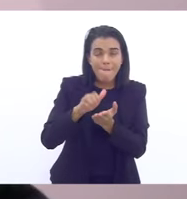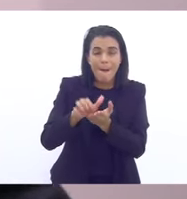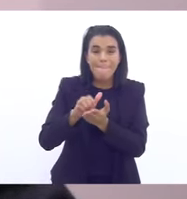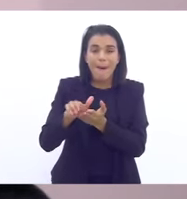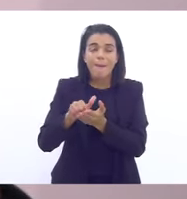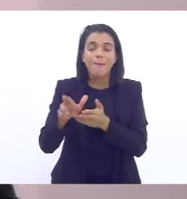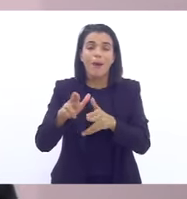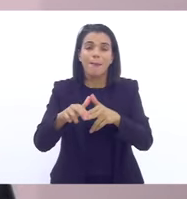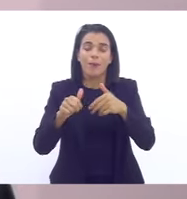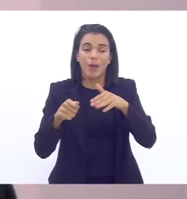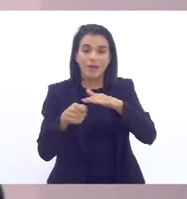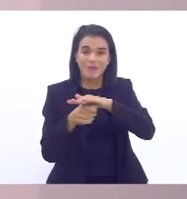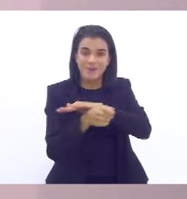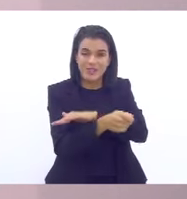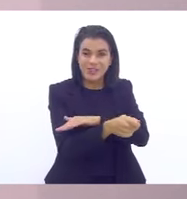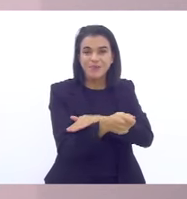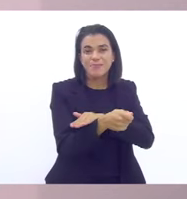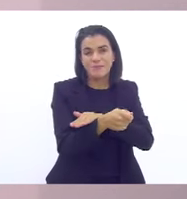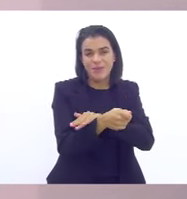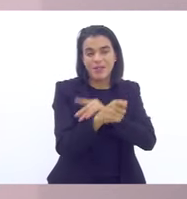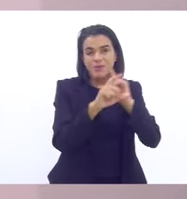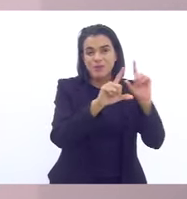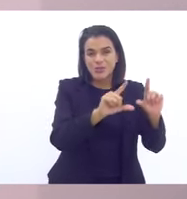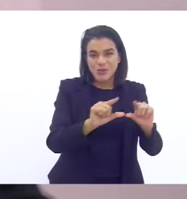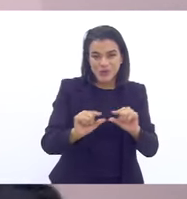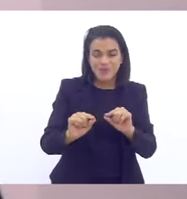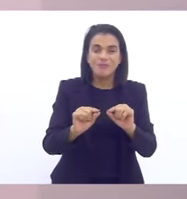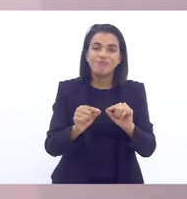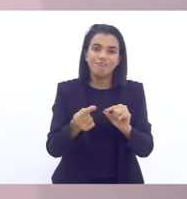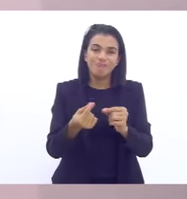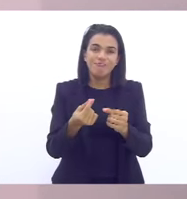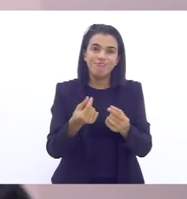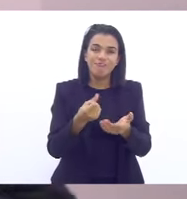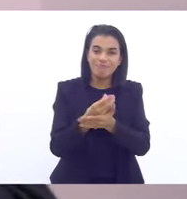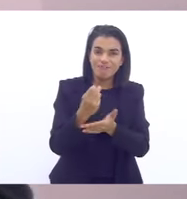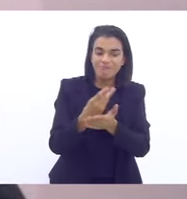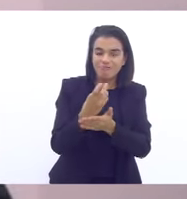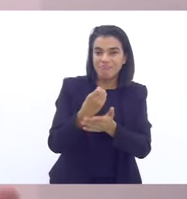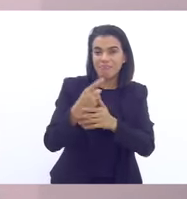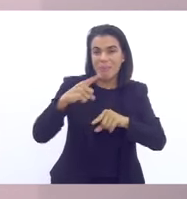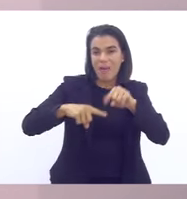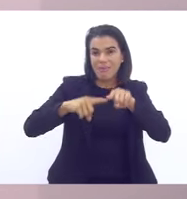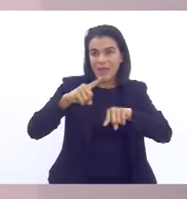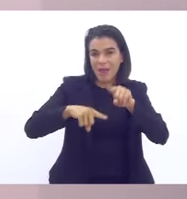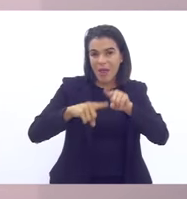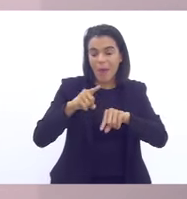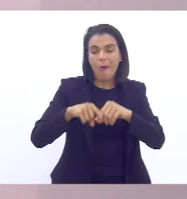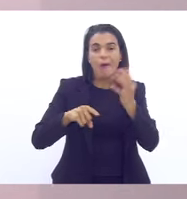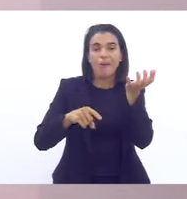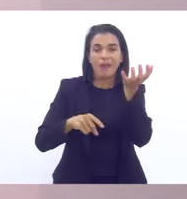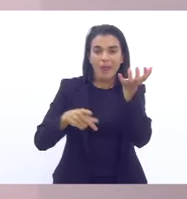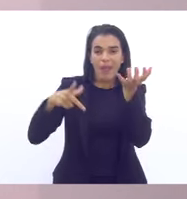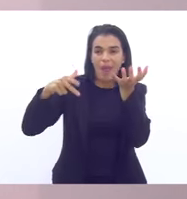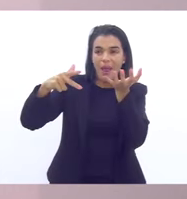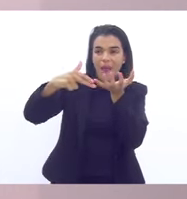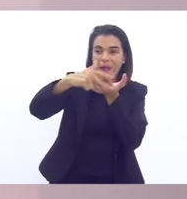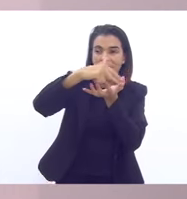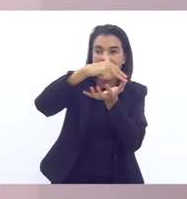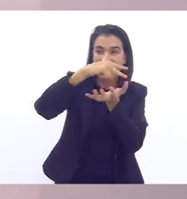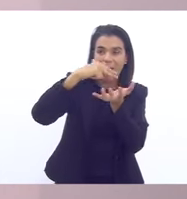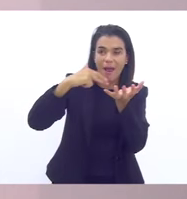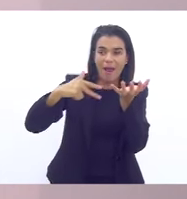na substituição dos equipamentos que estão ficando mais antigos, que não, a poda não existe mais.